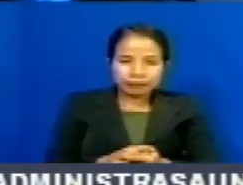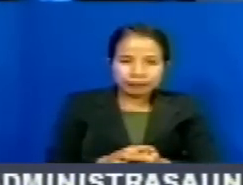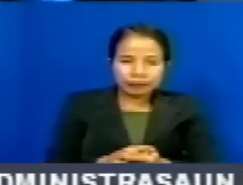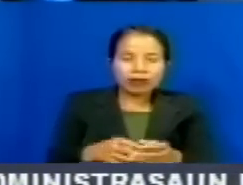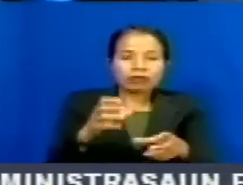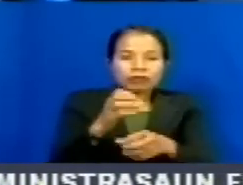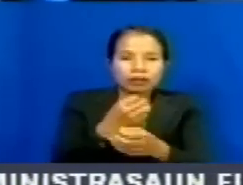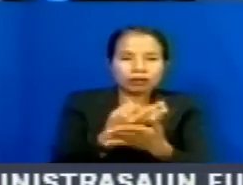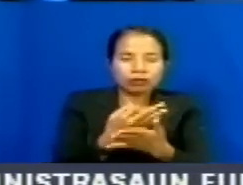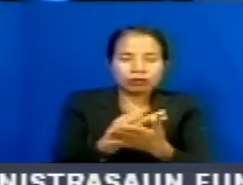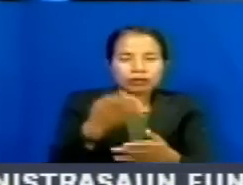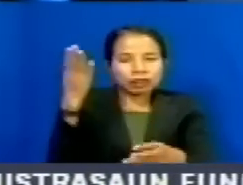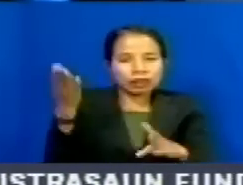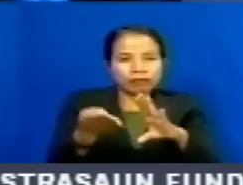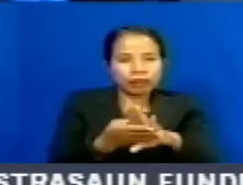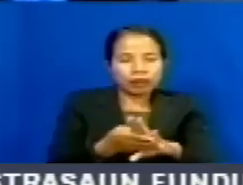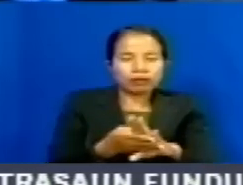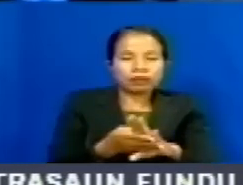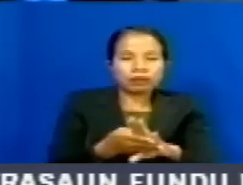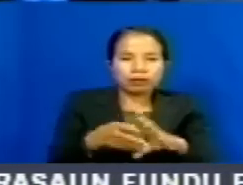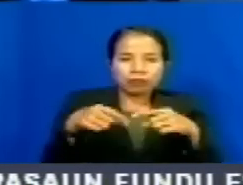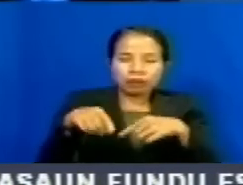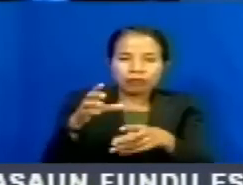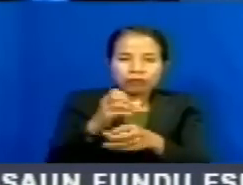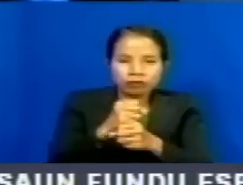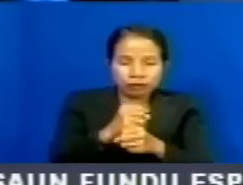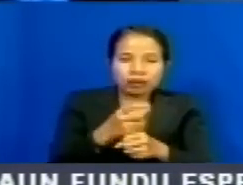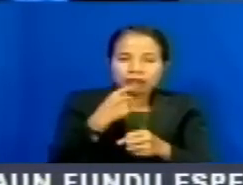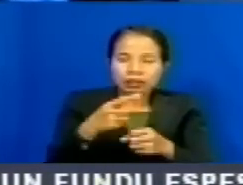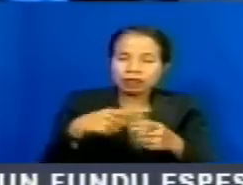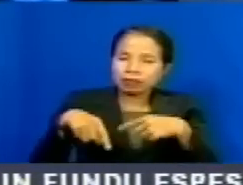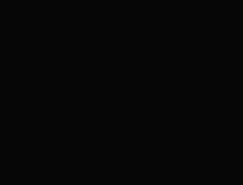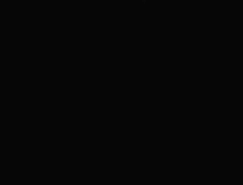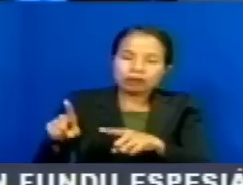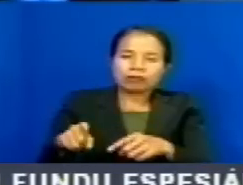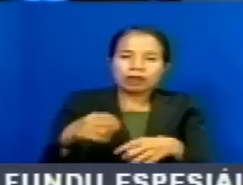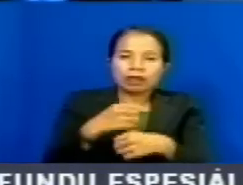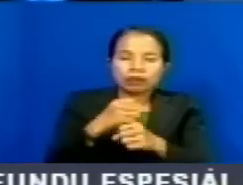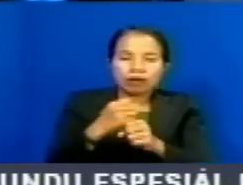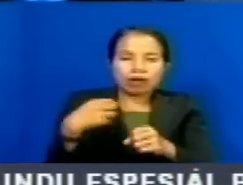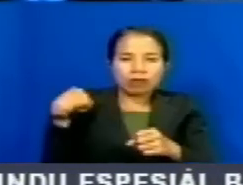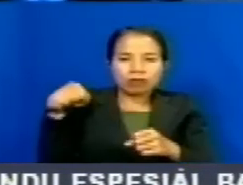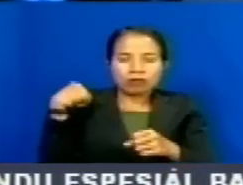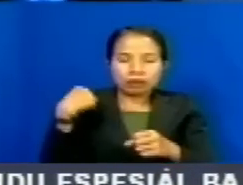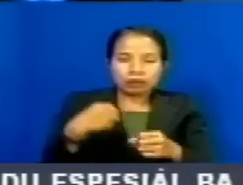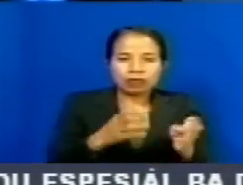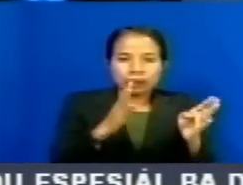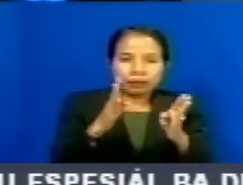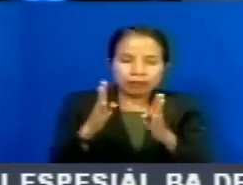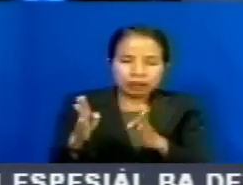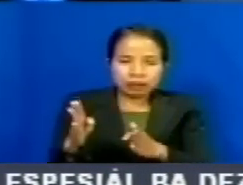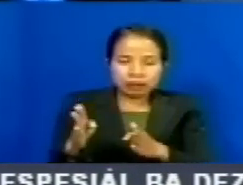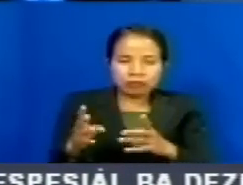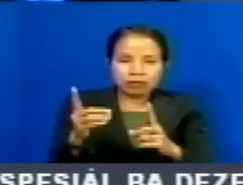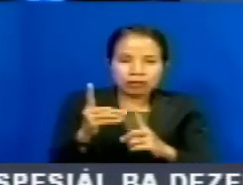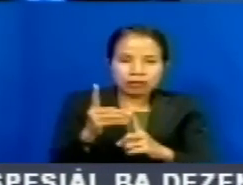foto, o seu banco, o Niema para foto. Lá é, me depois, a Ruca Niema saiu, né? O Ribato, sete caos, para a Saúde 23. Só que essa é a técnica